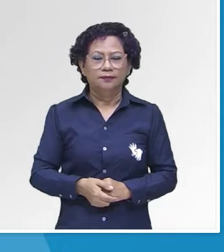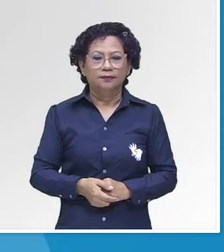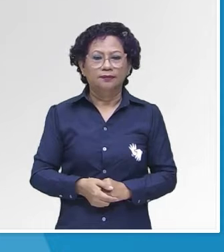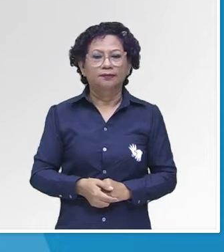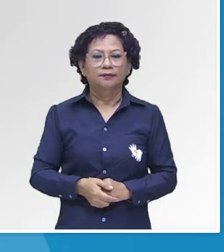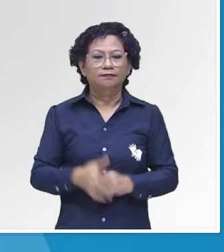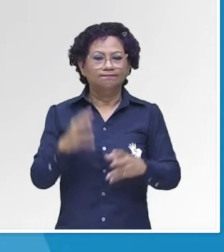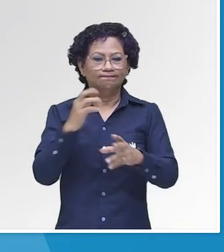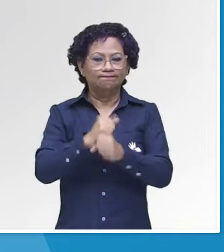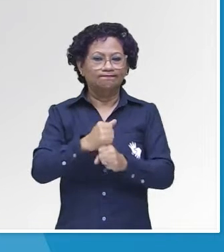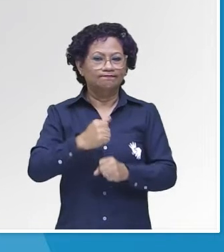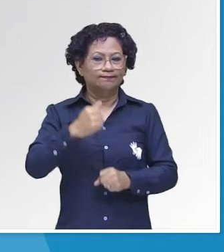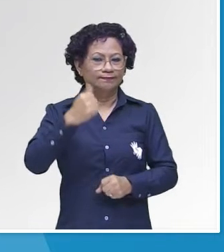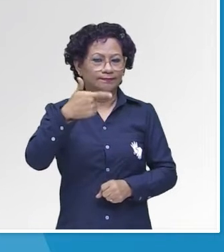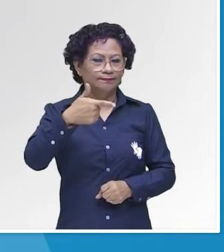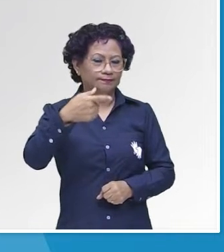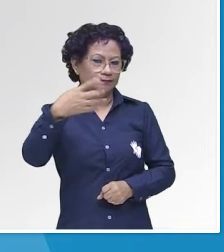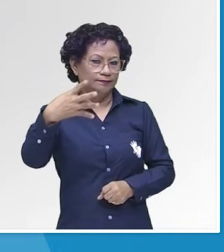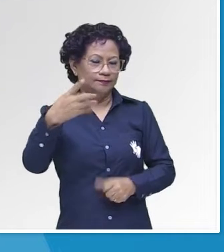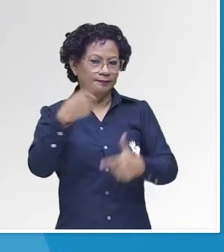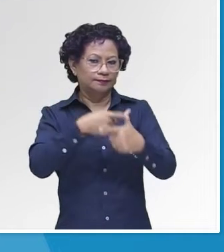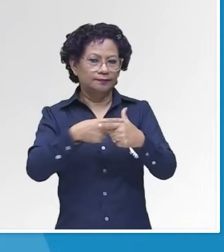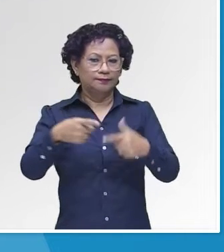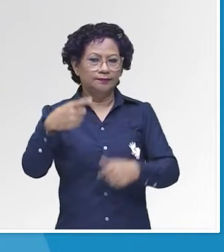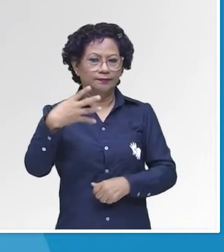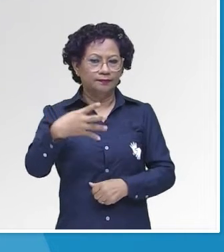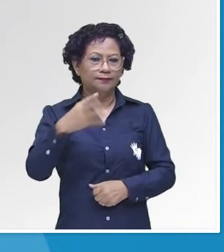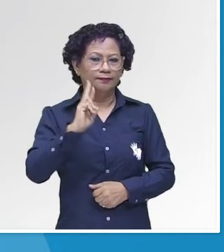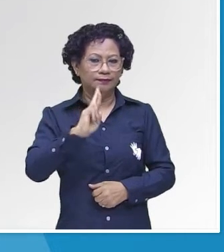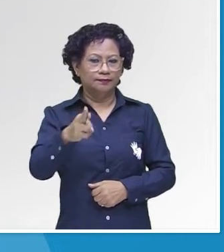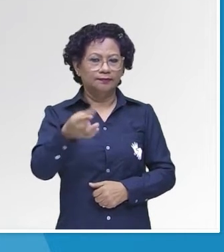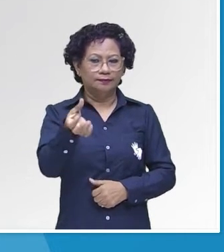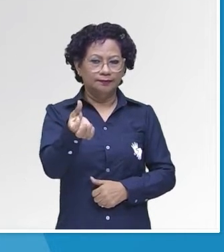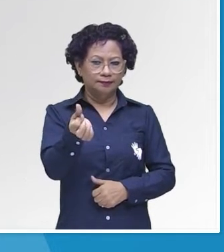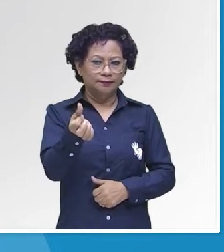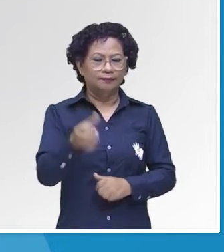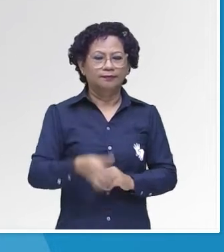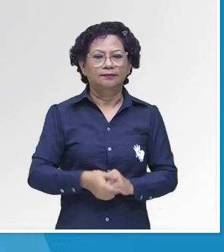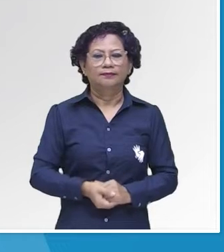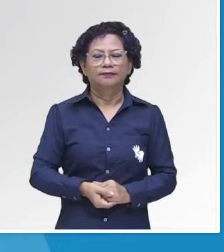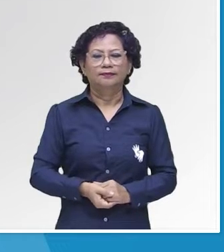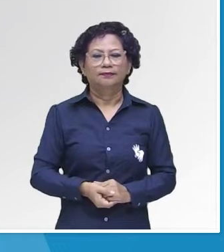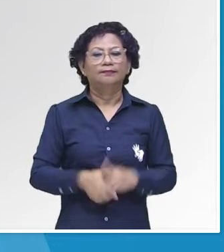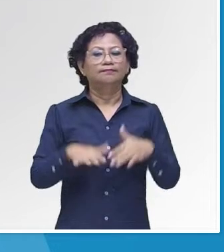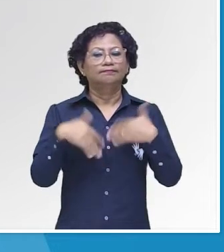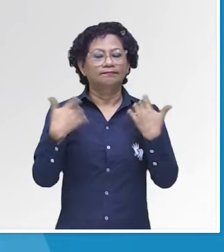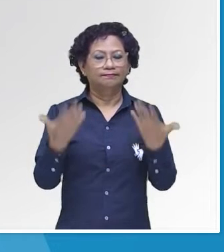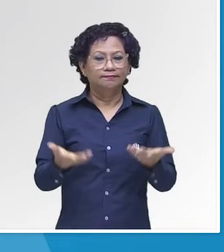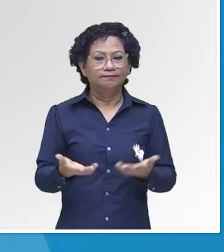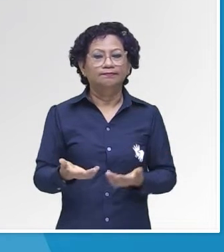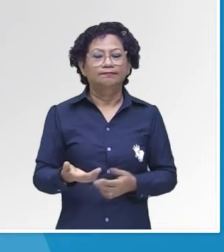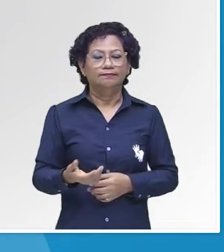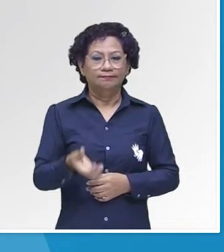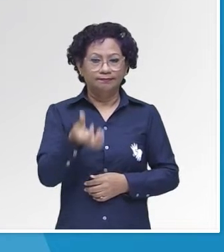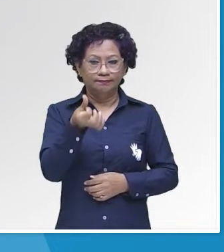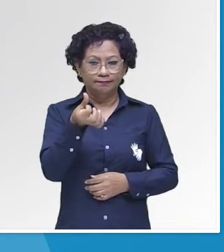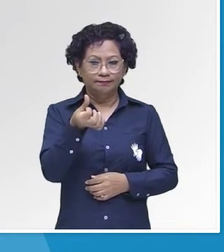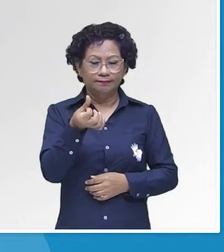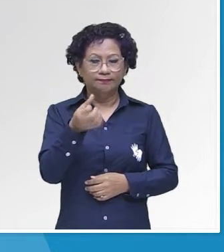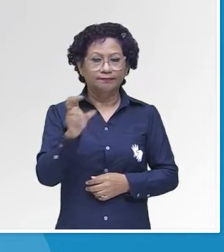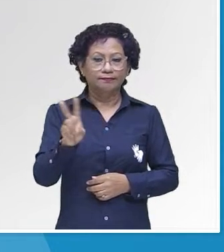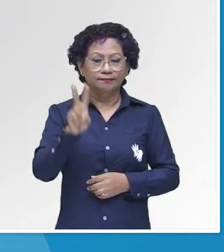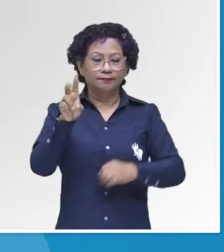24. 24 dividido por 4 resulta em 6. 6, portanto, é o valor da nossa